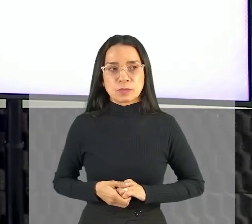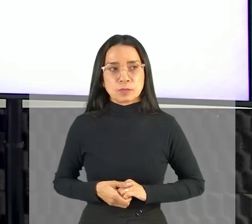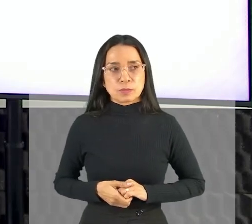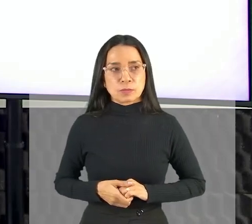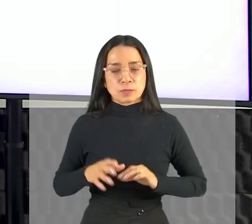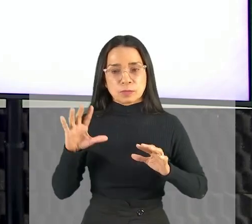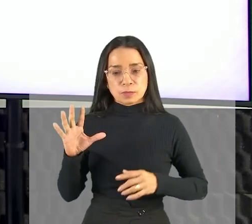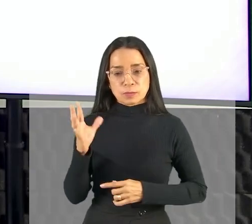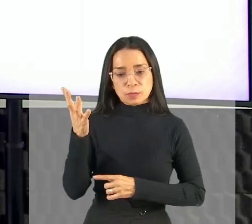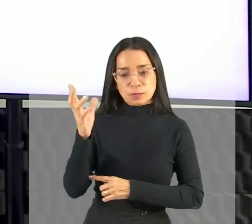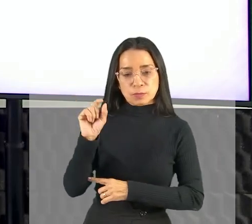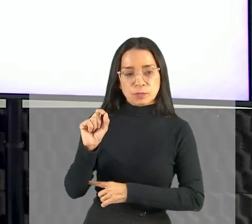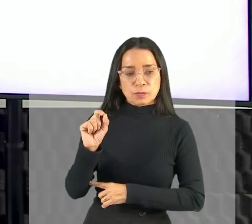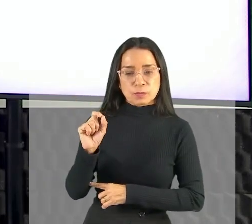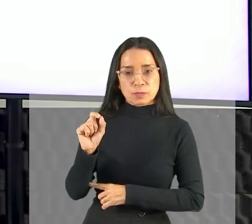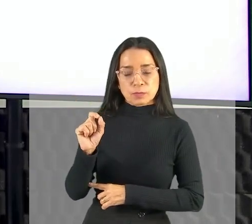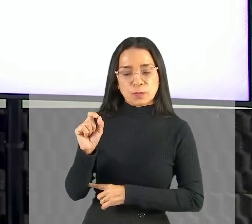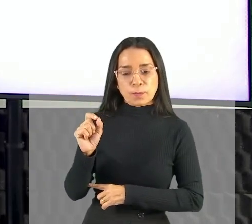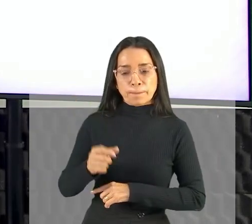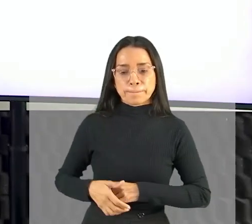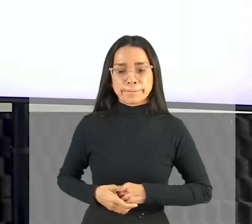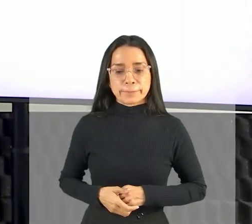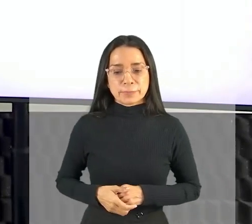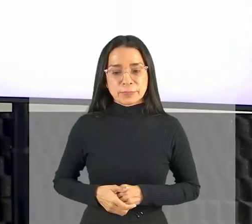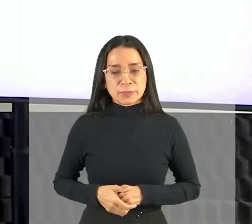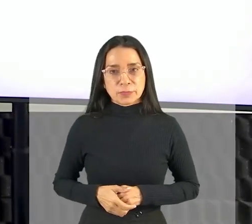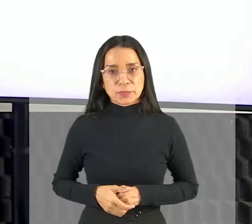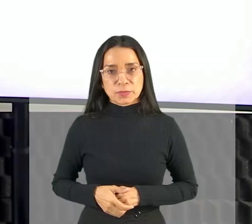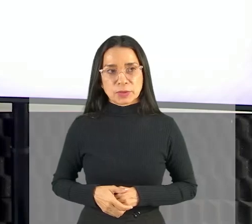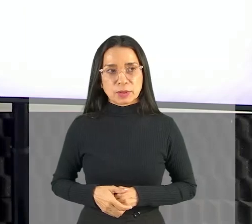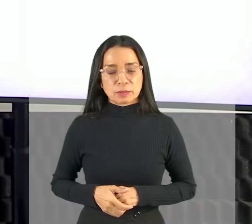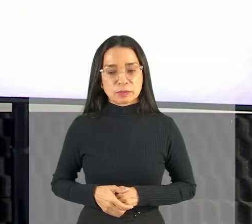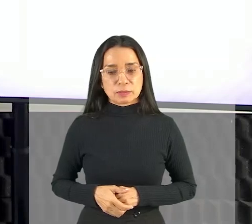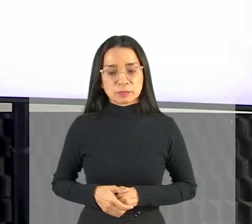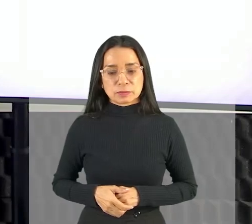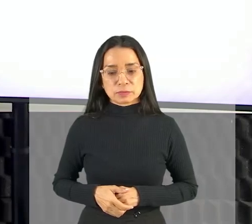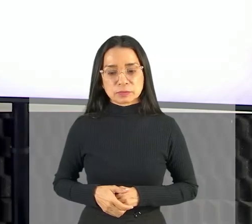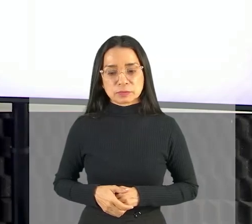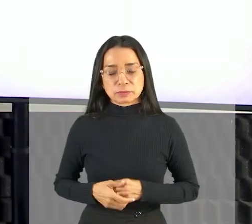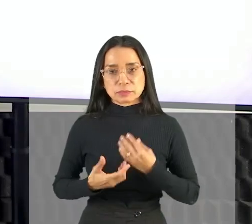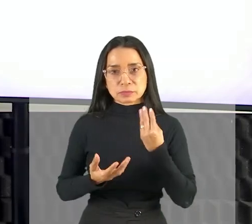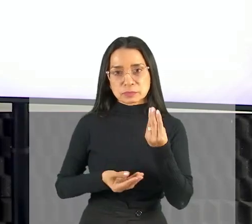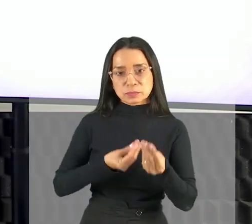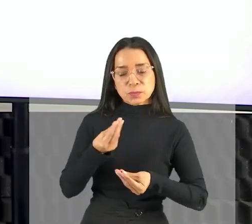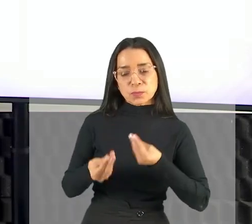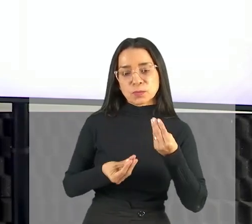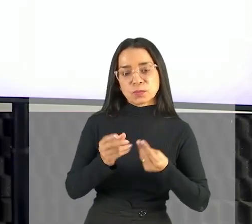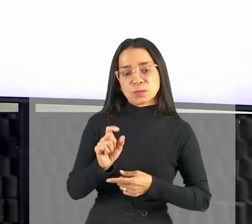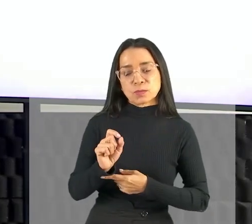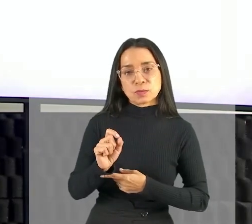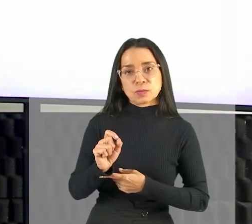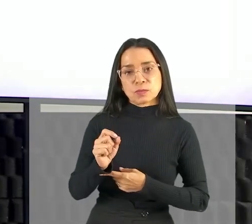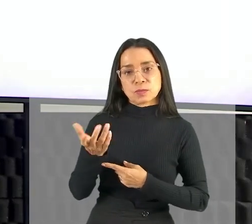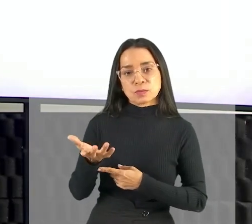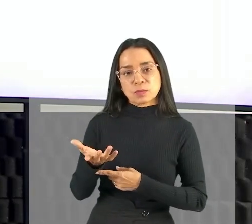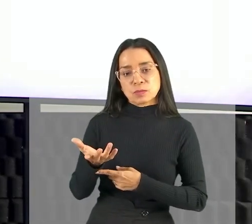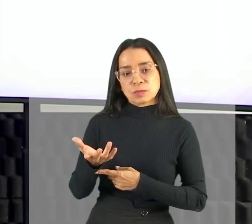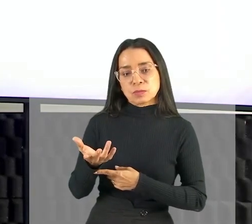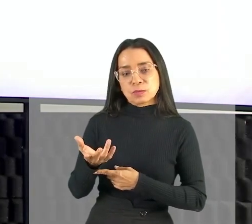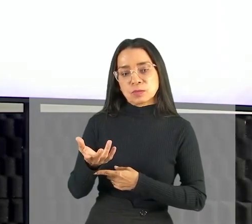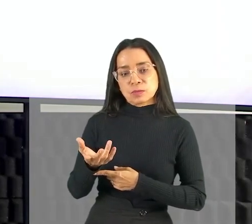aconteceu né foi justamente eh nessa condição de duplo